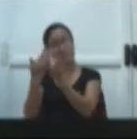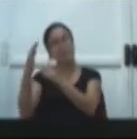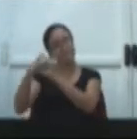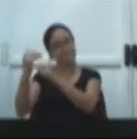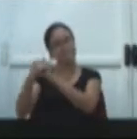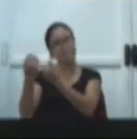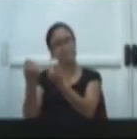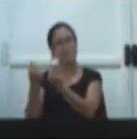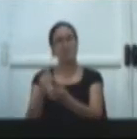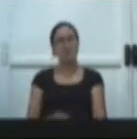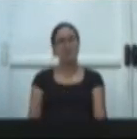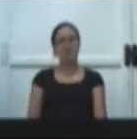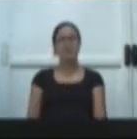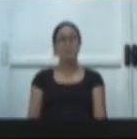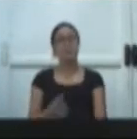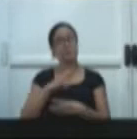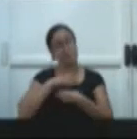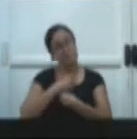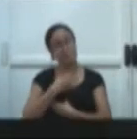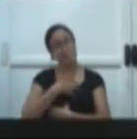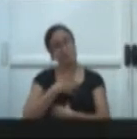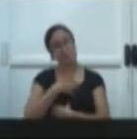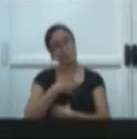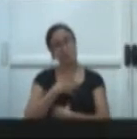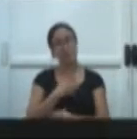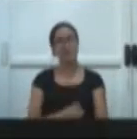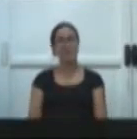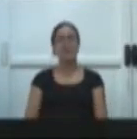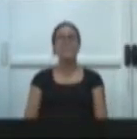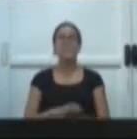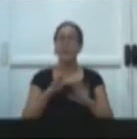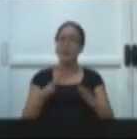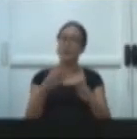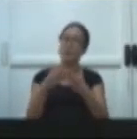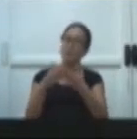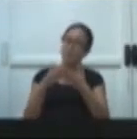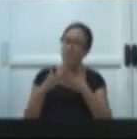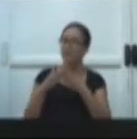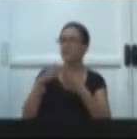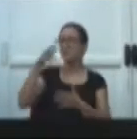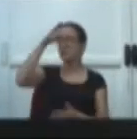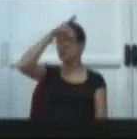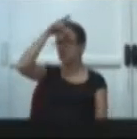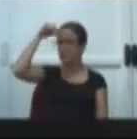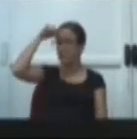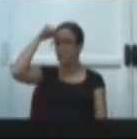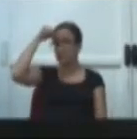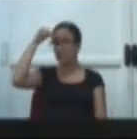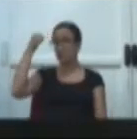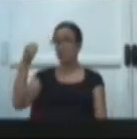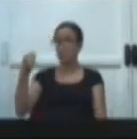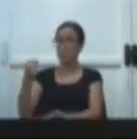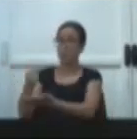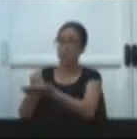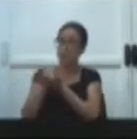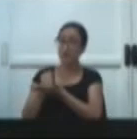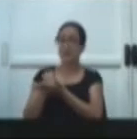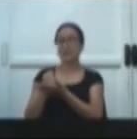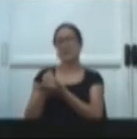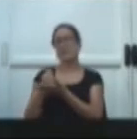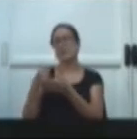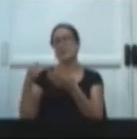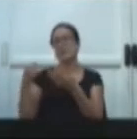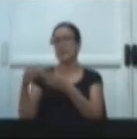chame reforços, porque toda ajuda é bem-vinda nesse momento. Porque é difícil a gente saber